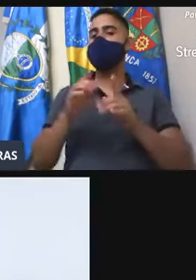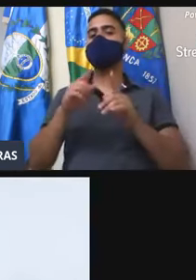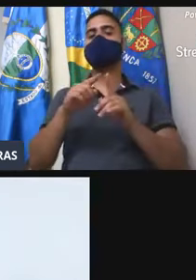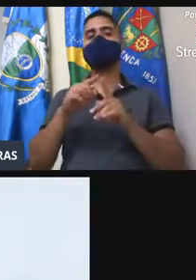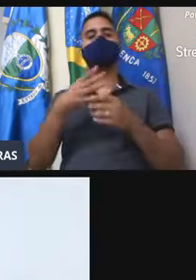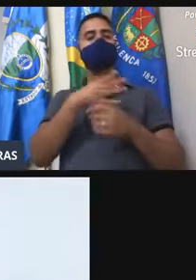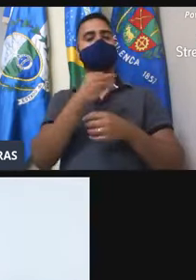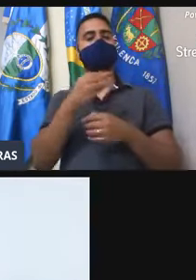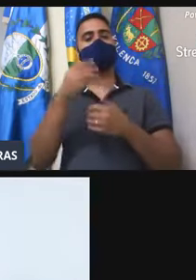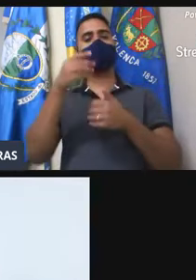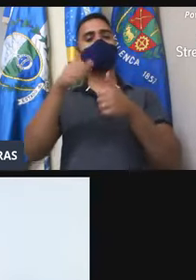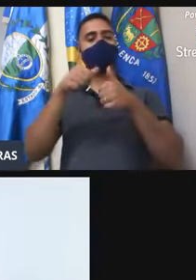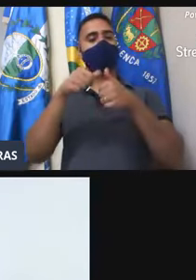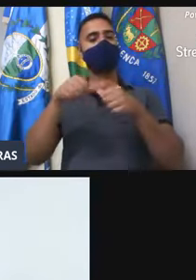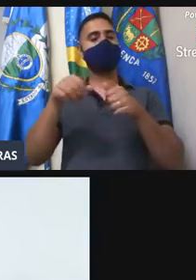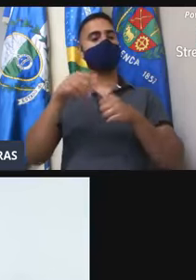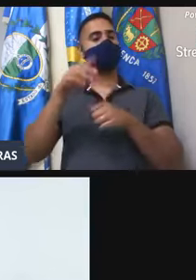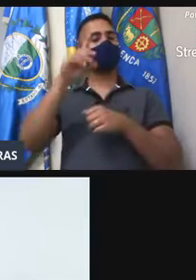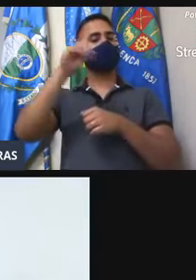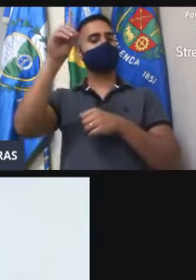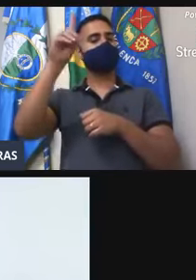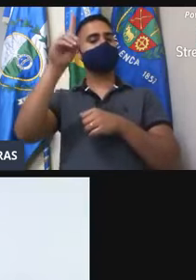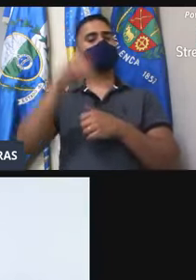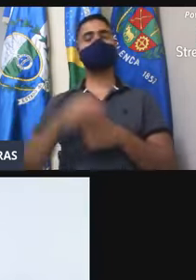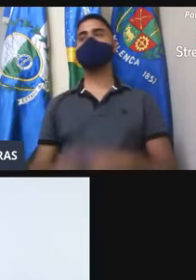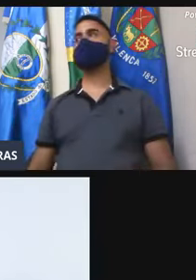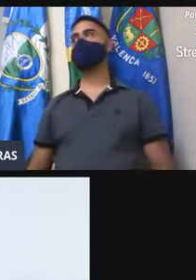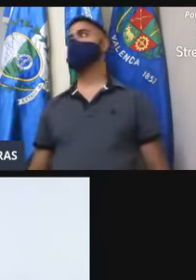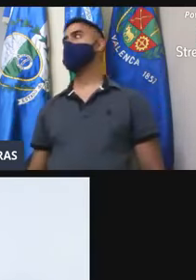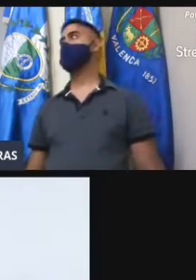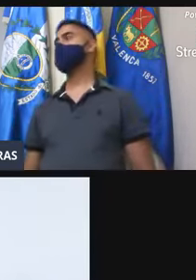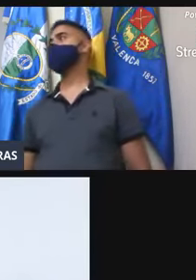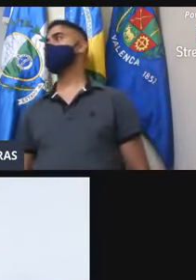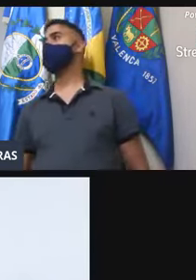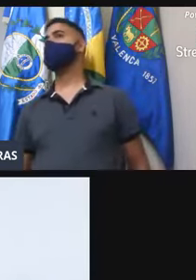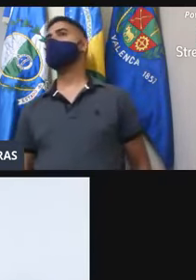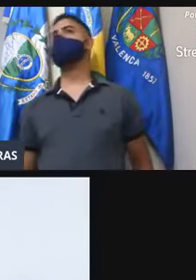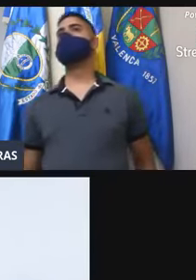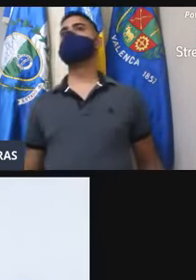Deus. Fique com Deus aí. Obrigada. Próximo a fazer uso,